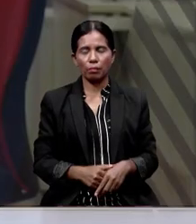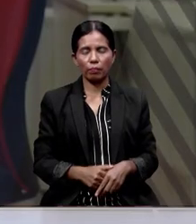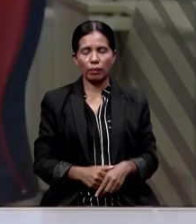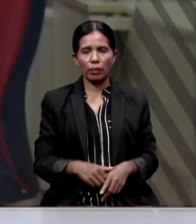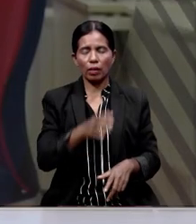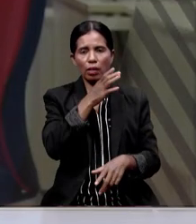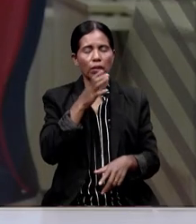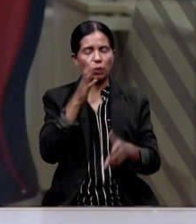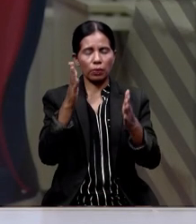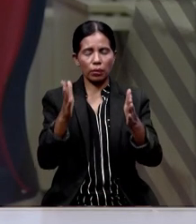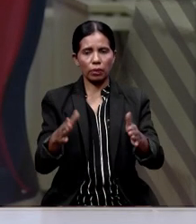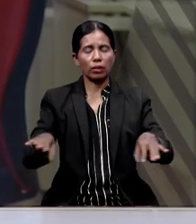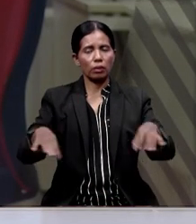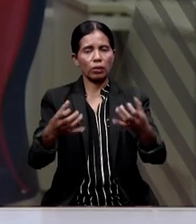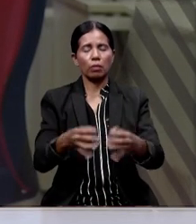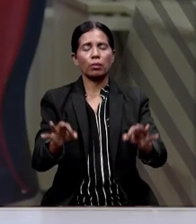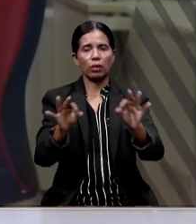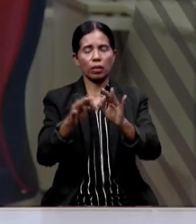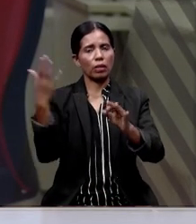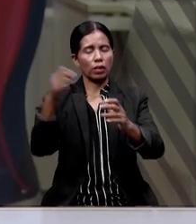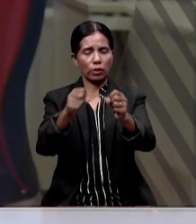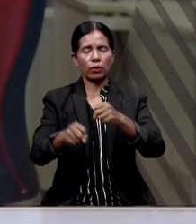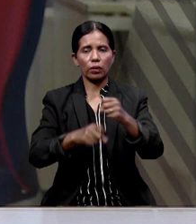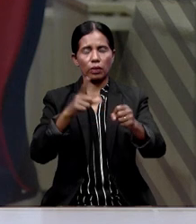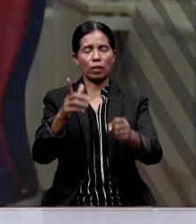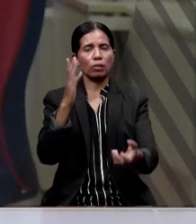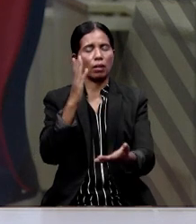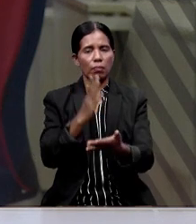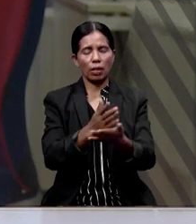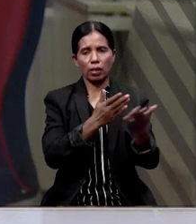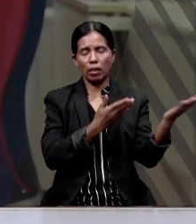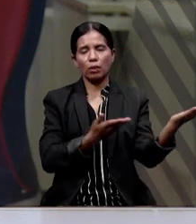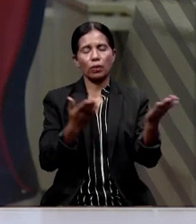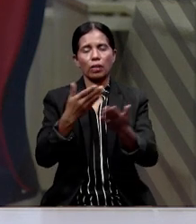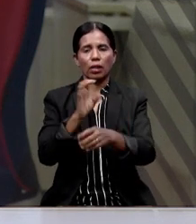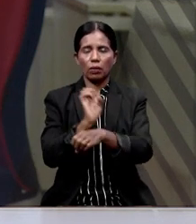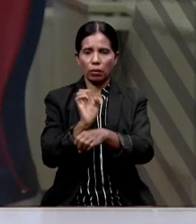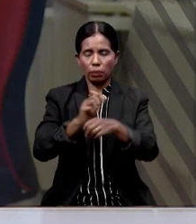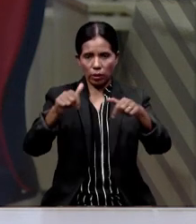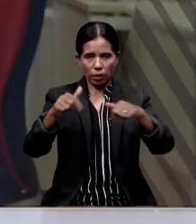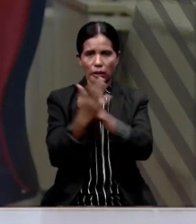Agricultura sira ni papel importante ia sociedade atual la con invasor economia iha relaram.